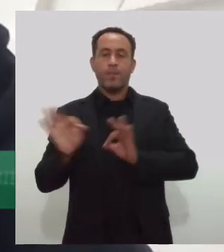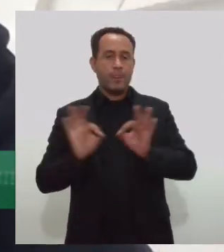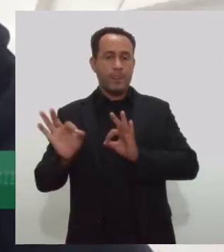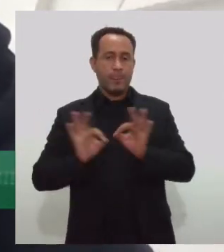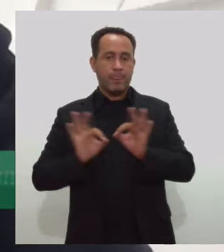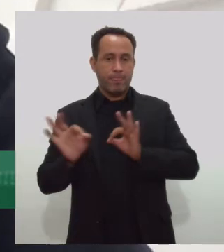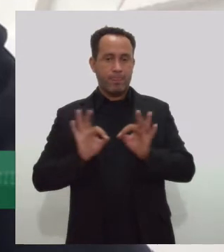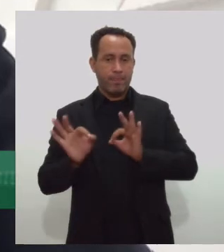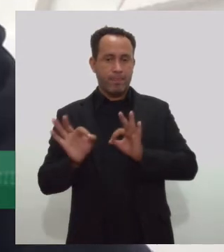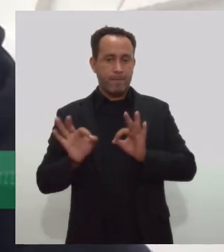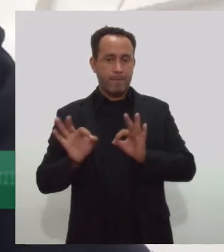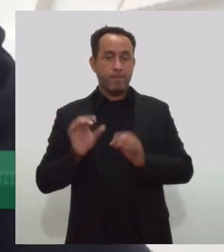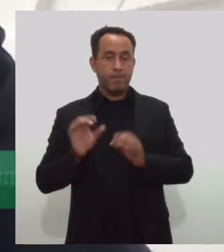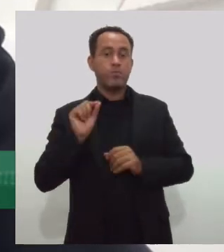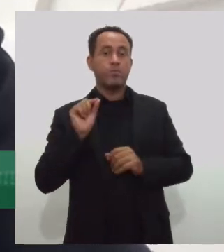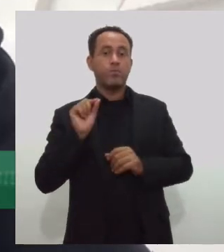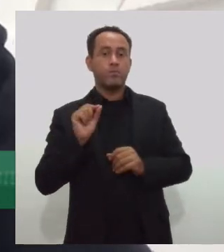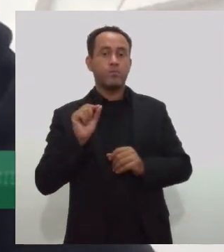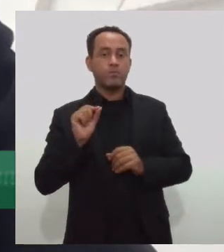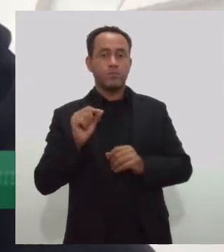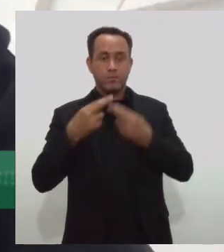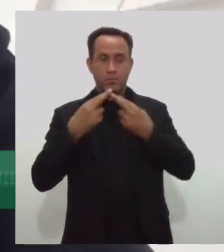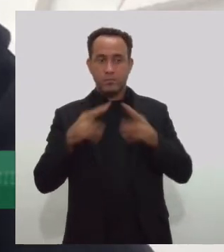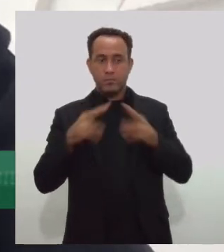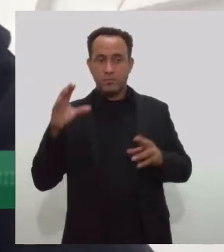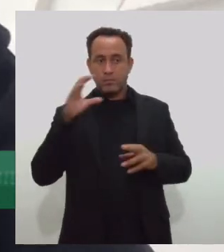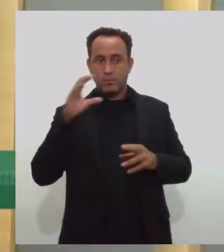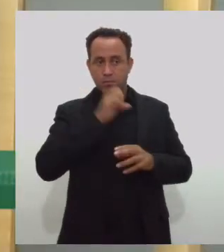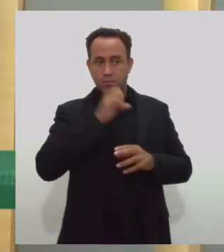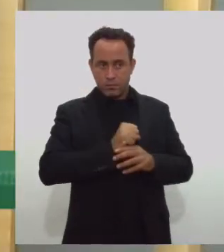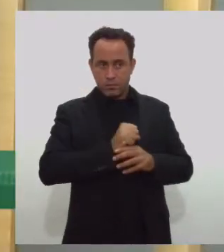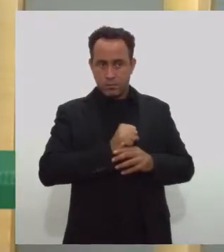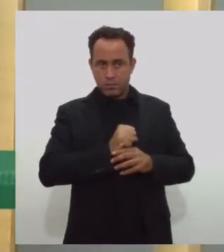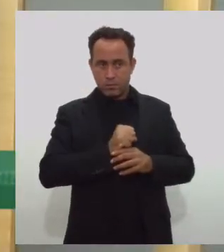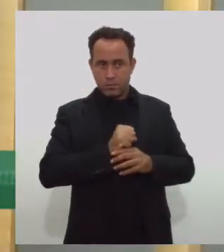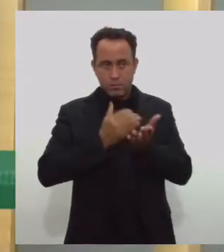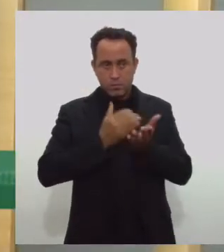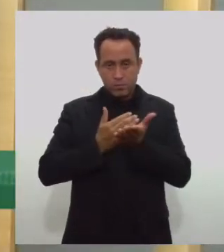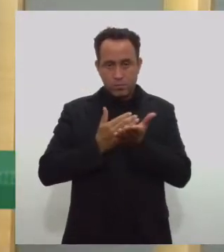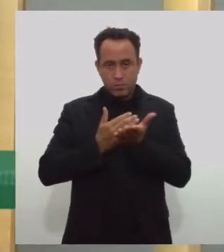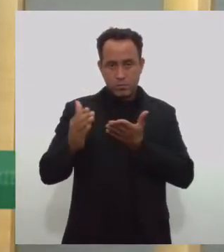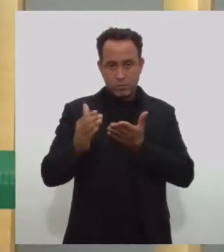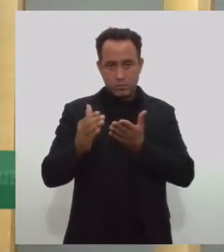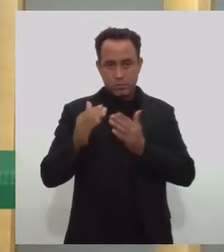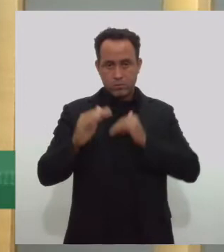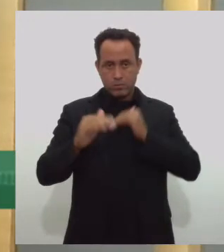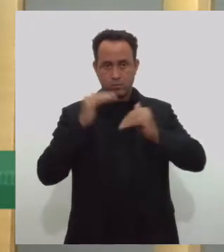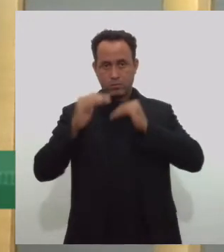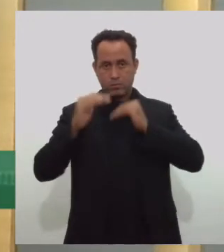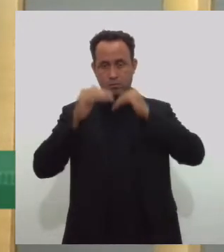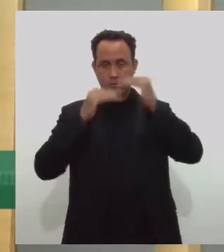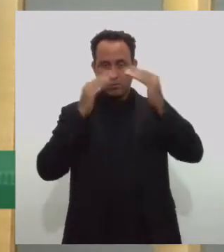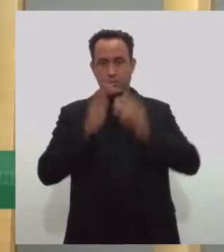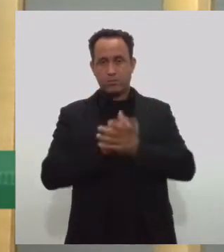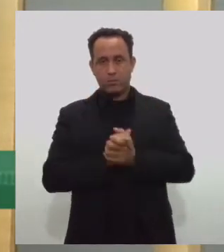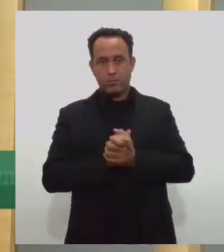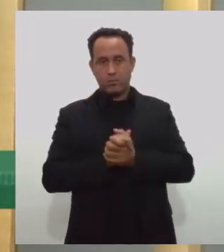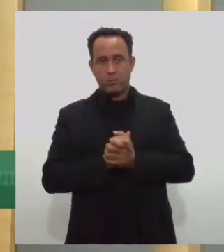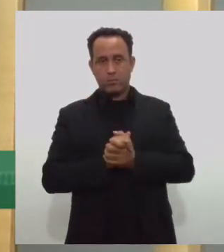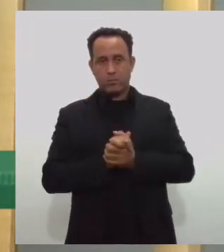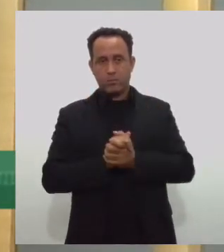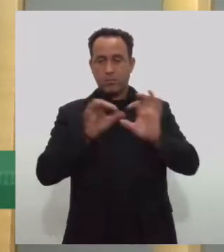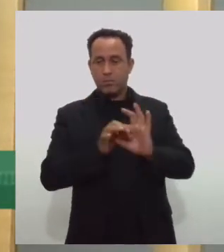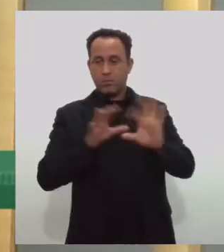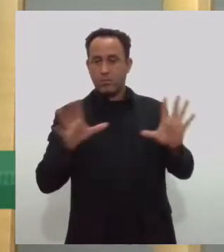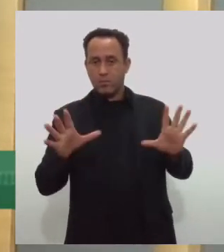inclusive, de determinar imediatamente, logo no começo do processo, a indisponibilidade